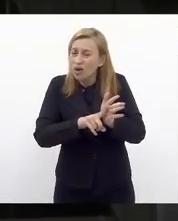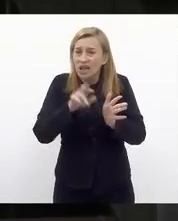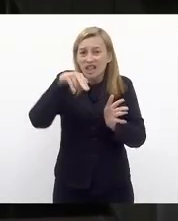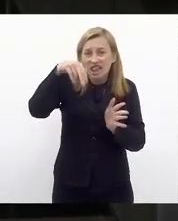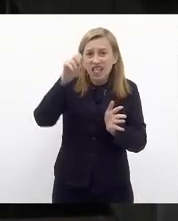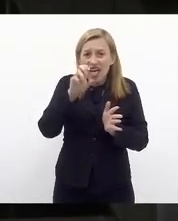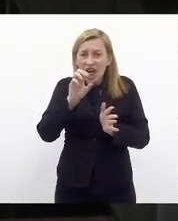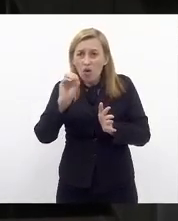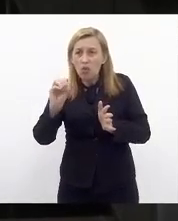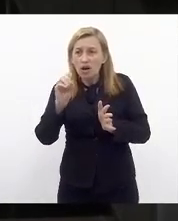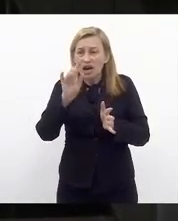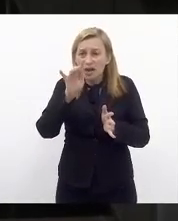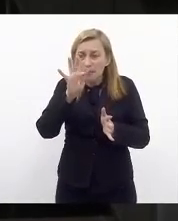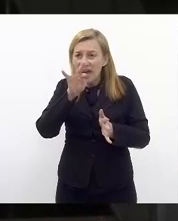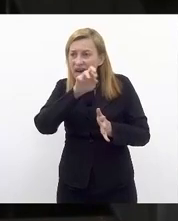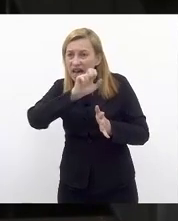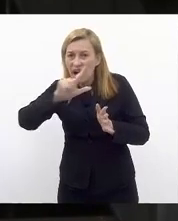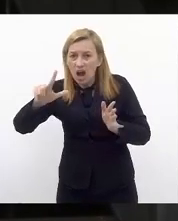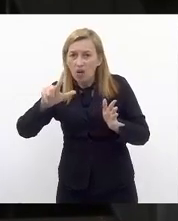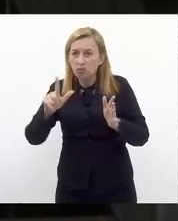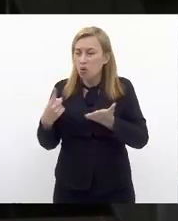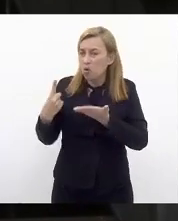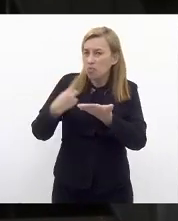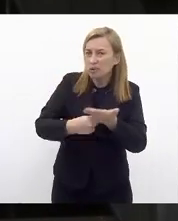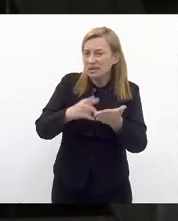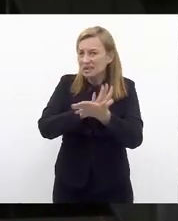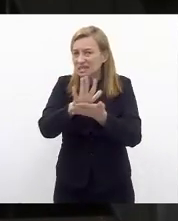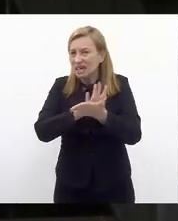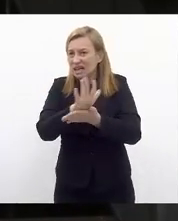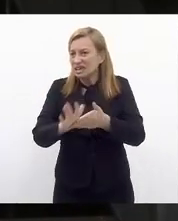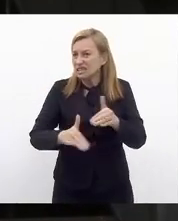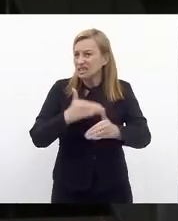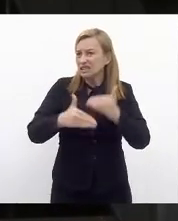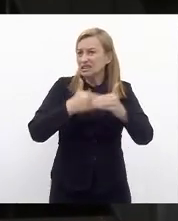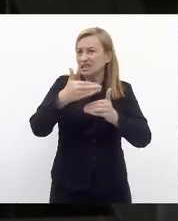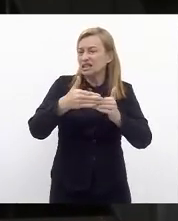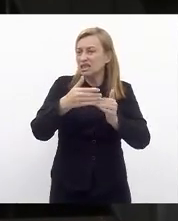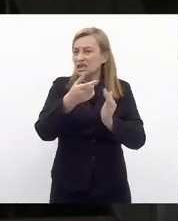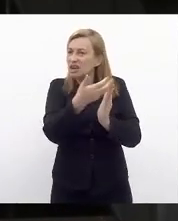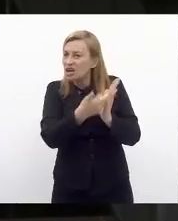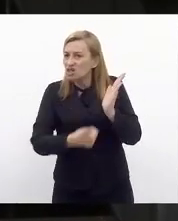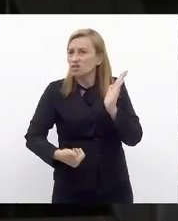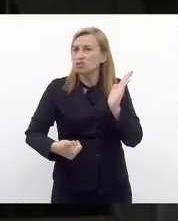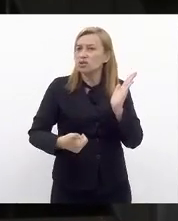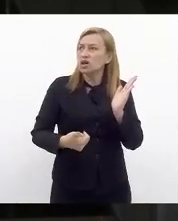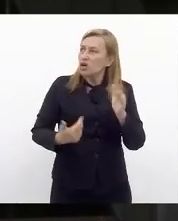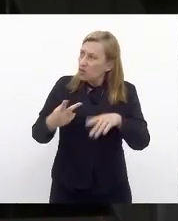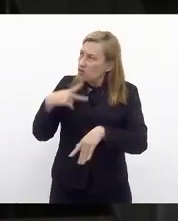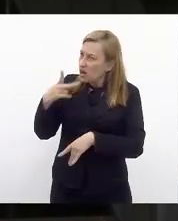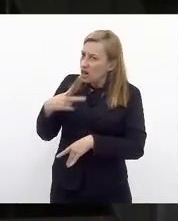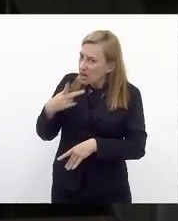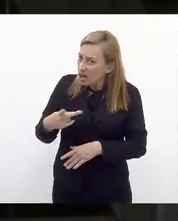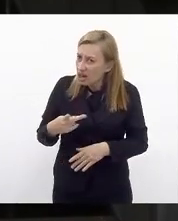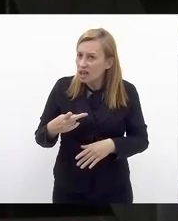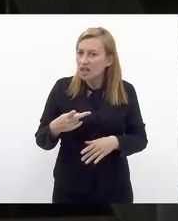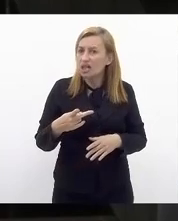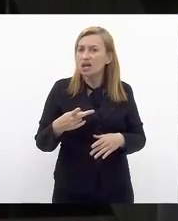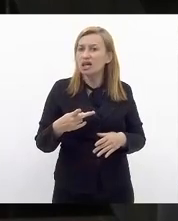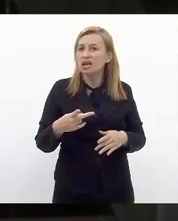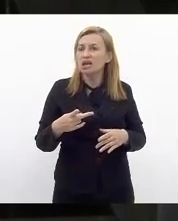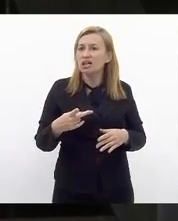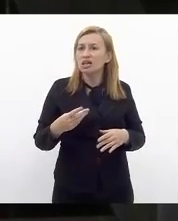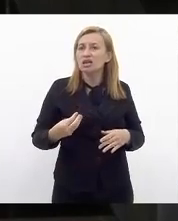neoliberal sem um compromisso com agenda desenvolvimento e aí eu citei na ausência dele e vou citar agora na